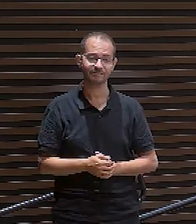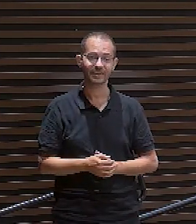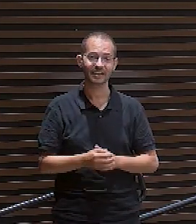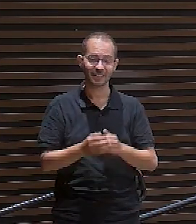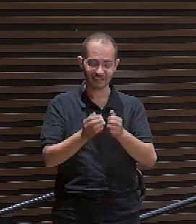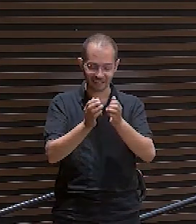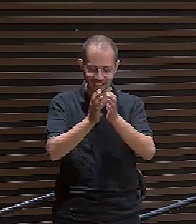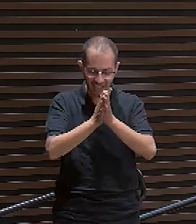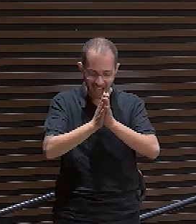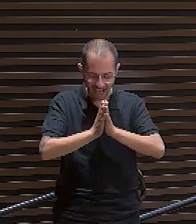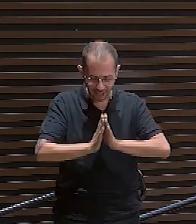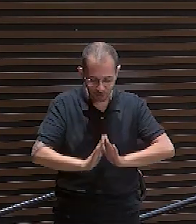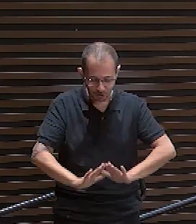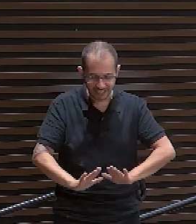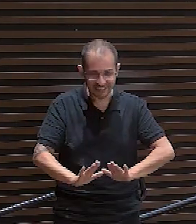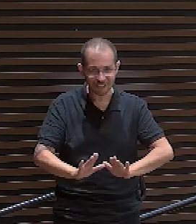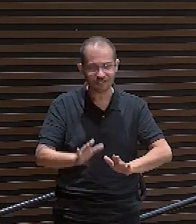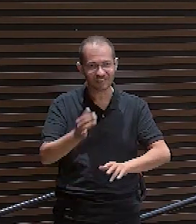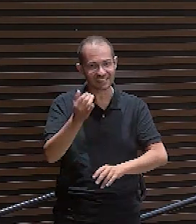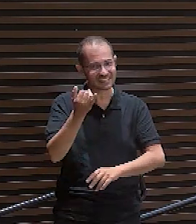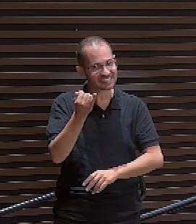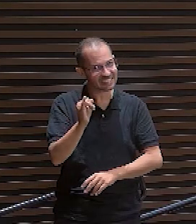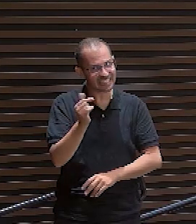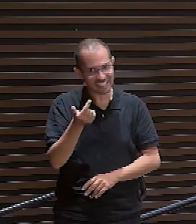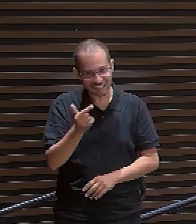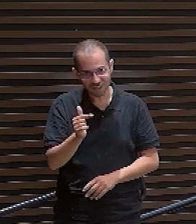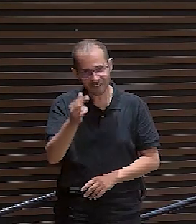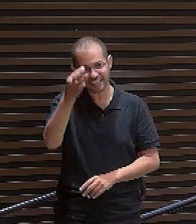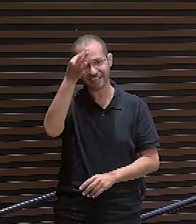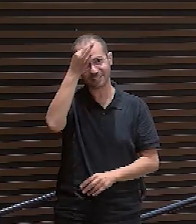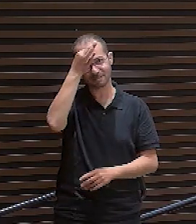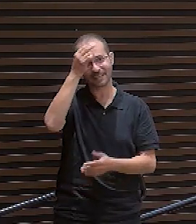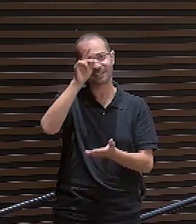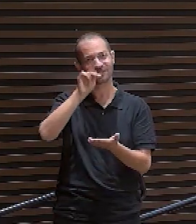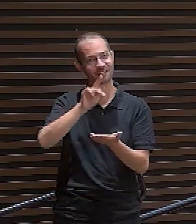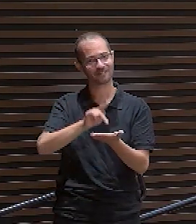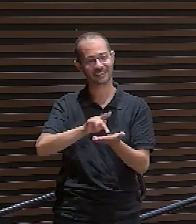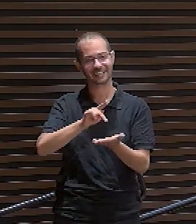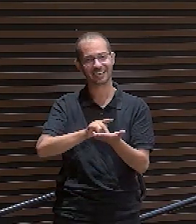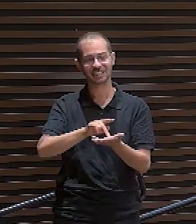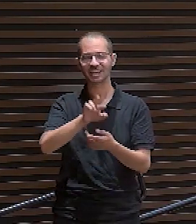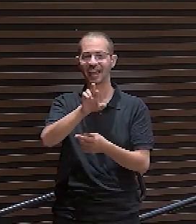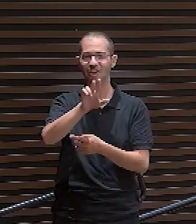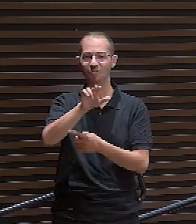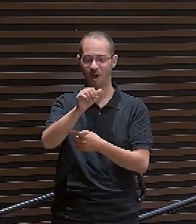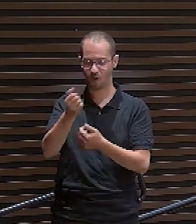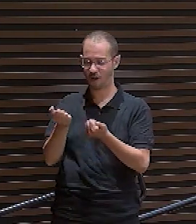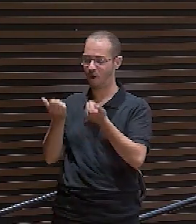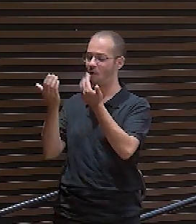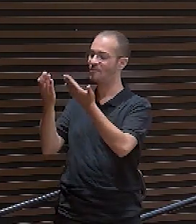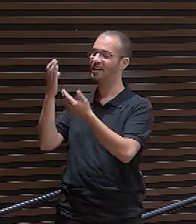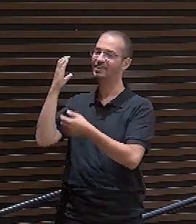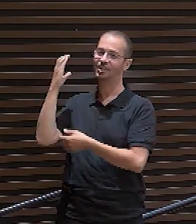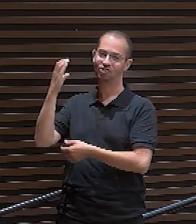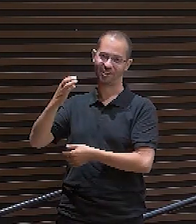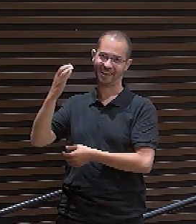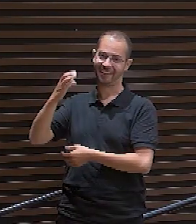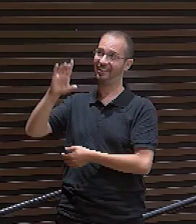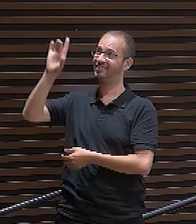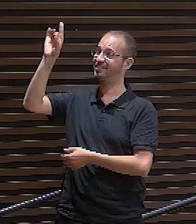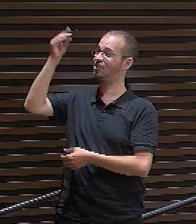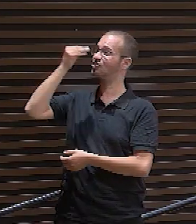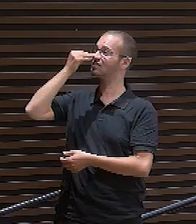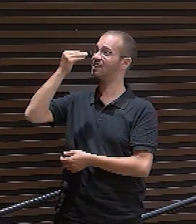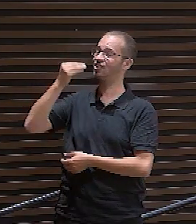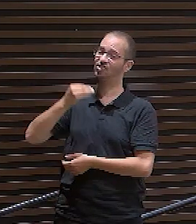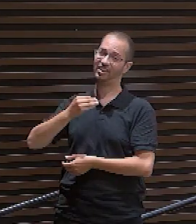adoração sem espírito e verdade é como oferta de Caim, rejeitada por Deus,